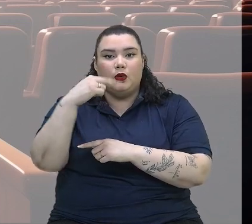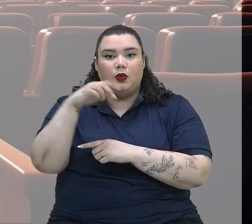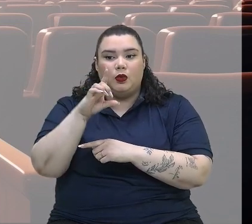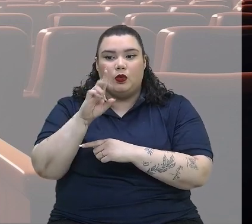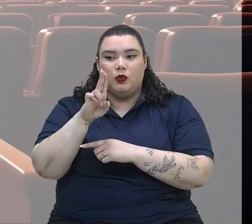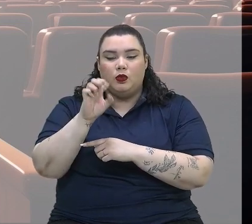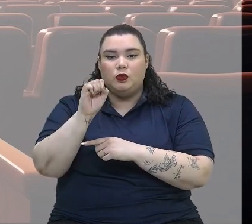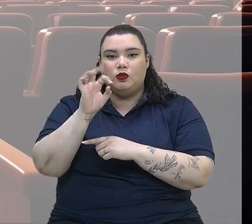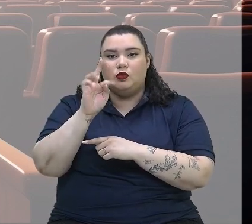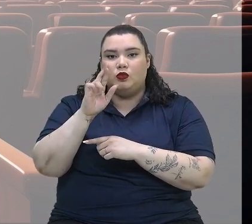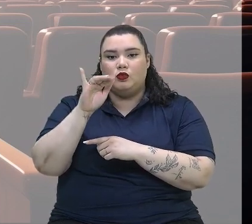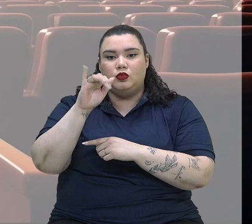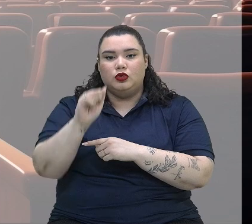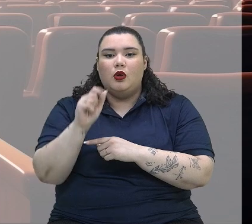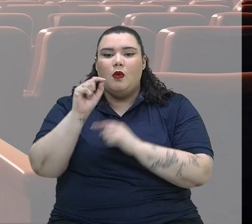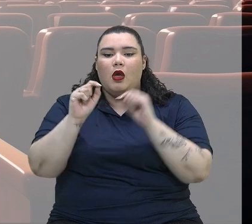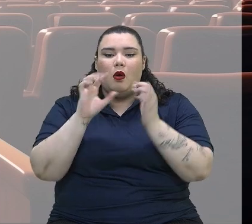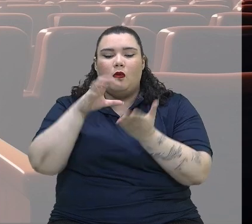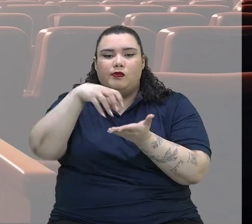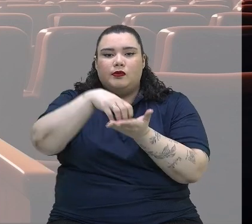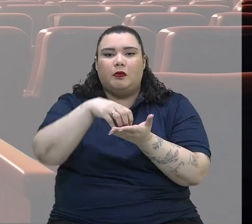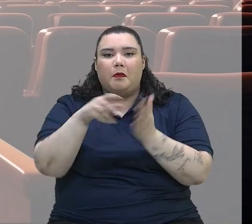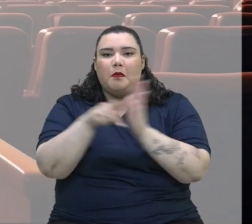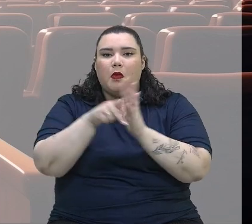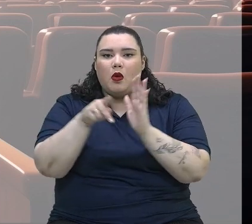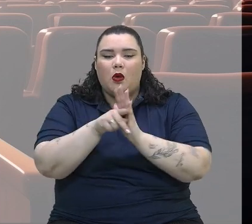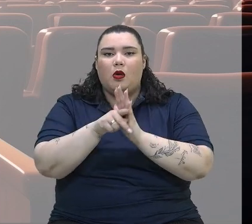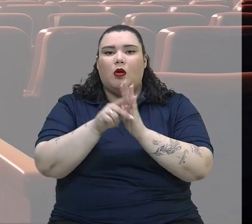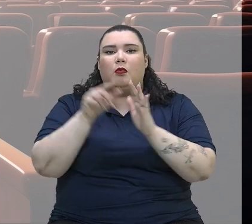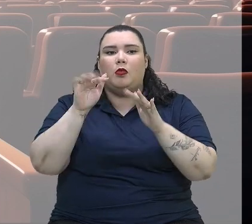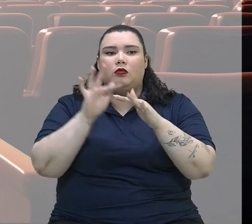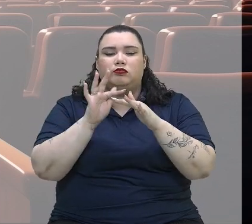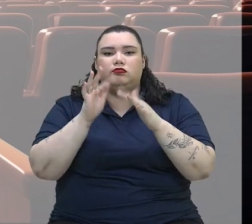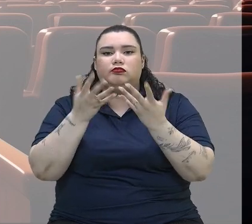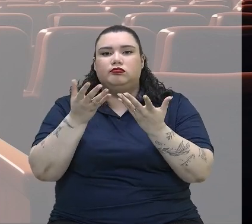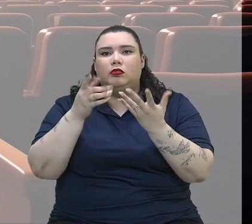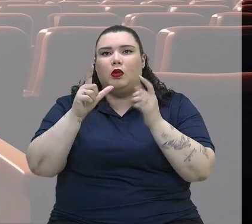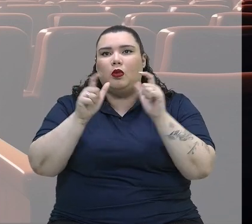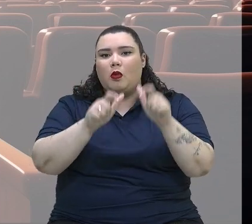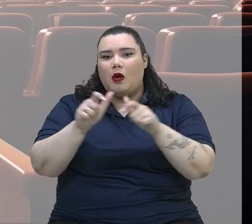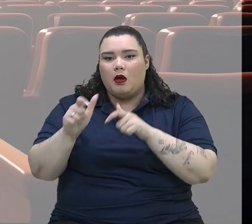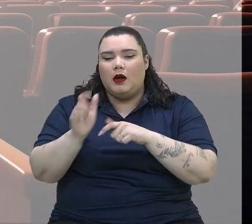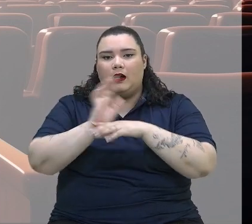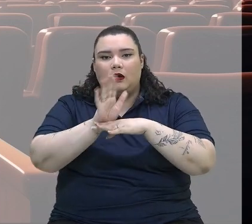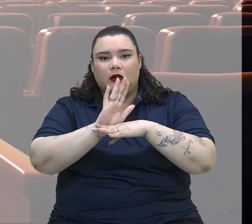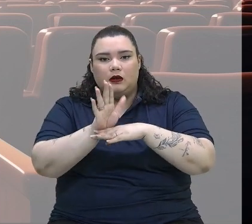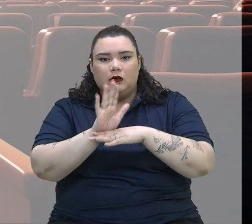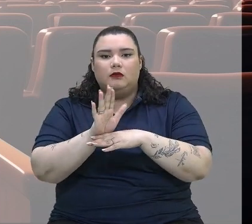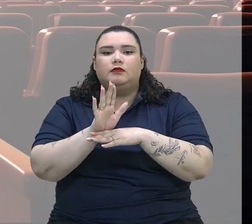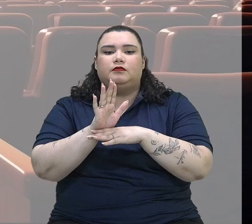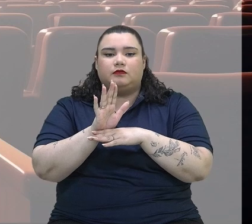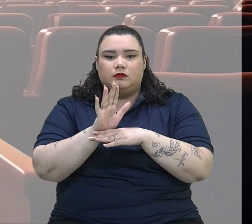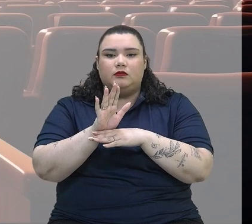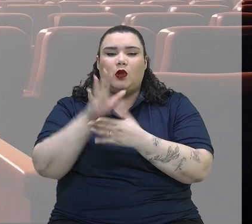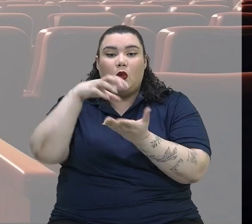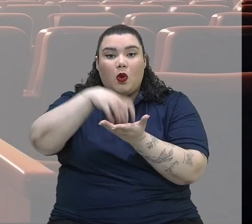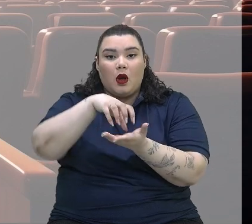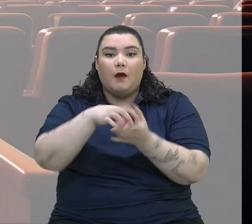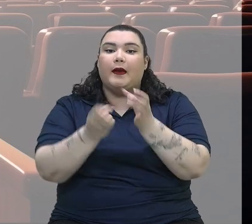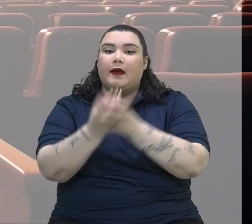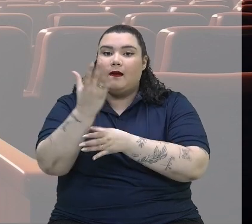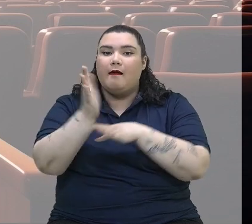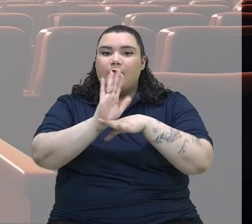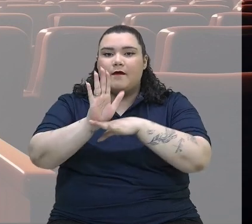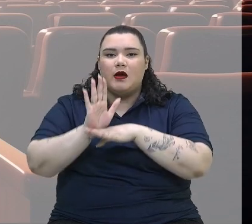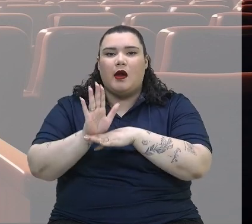todo esse ambiente para envolver muitas pessoas por todo o mundo,